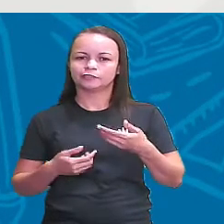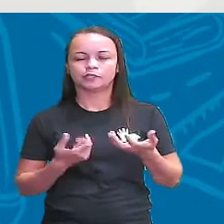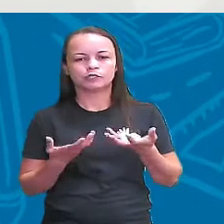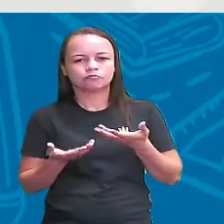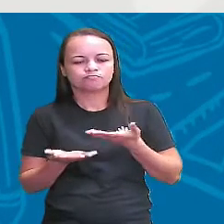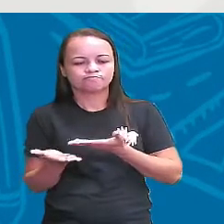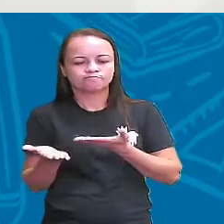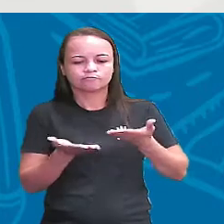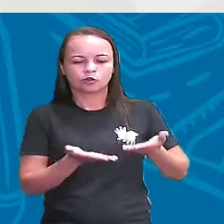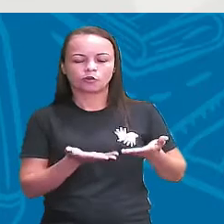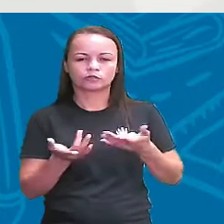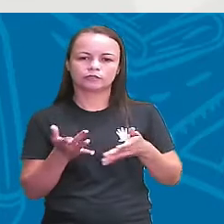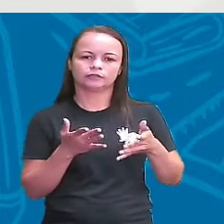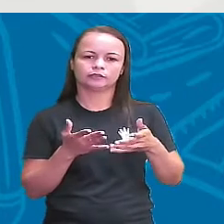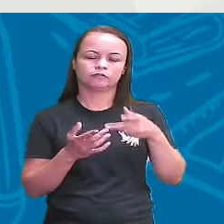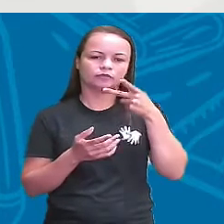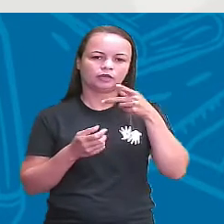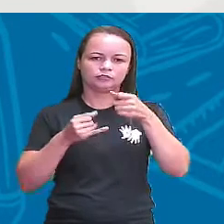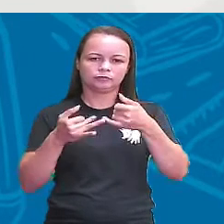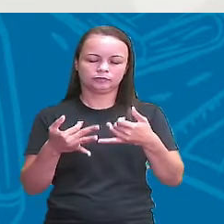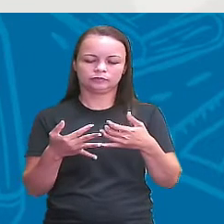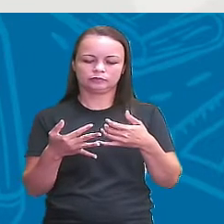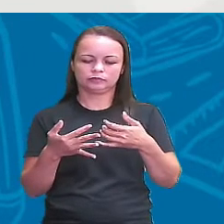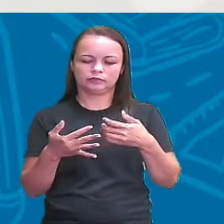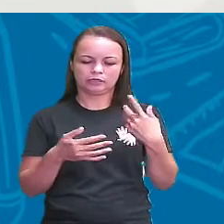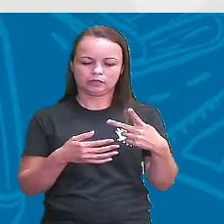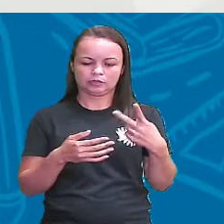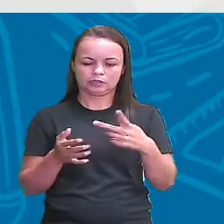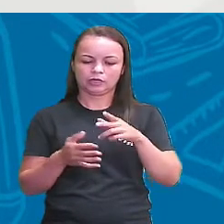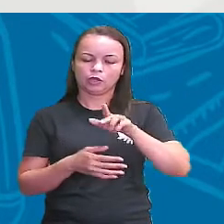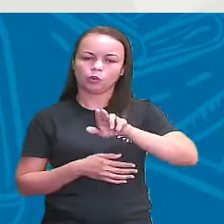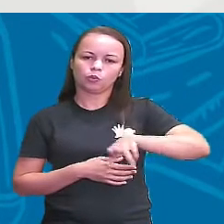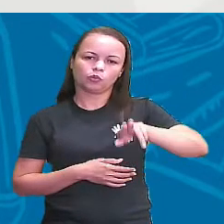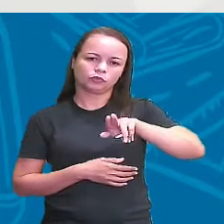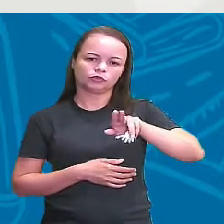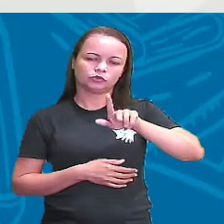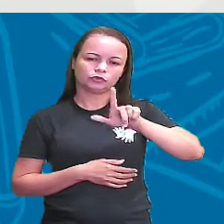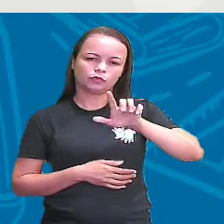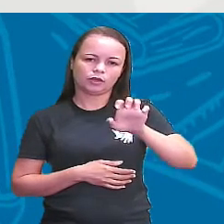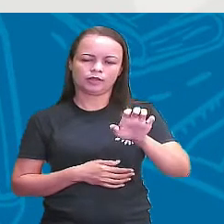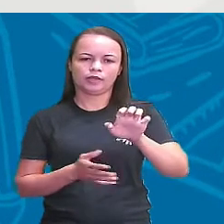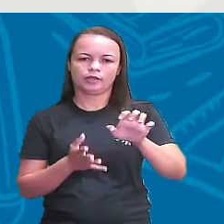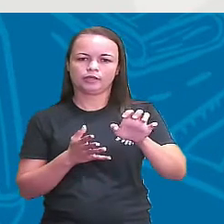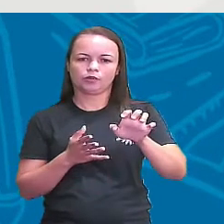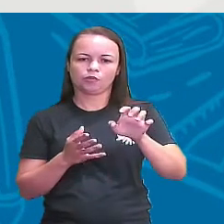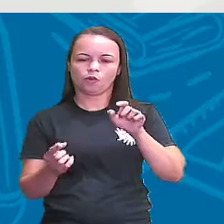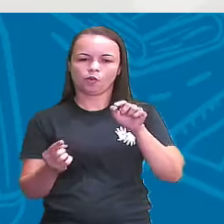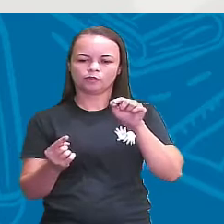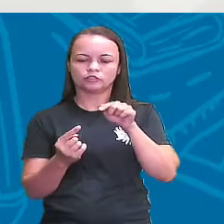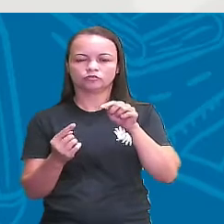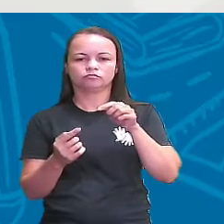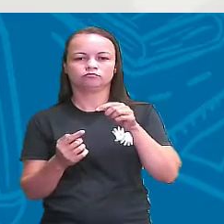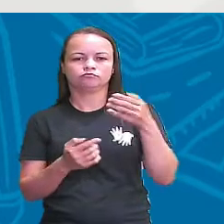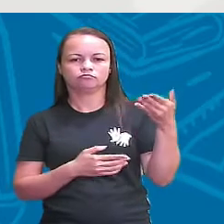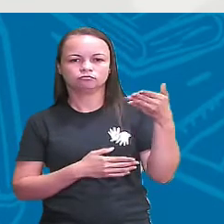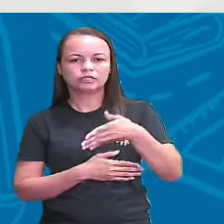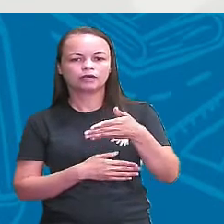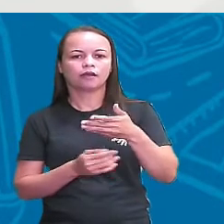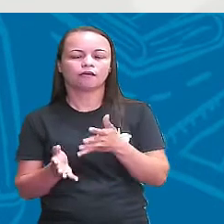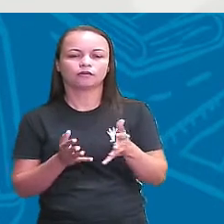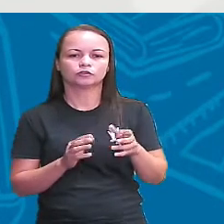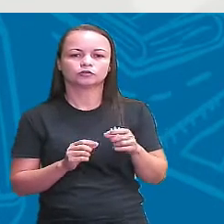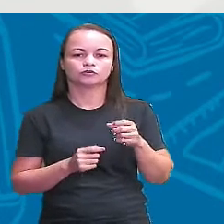que consiste em limitar o leísmo, que é o uso do le como objeto direto, com a